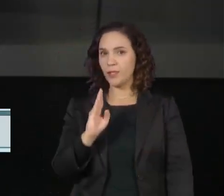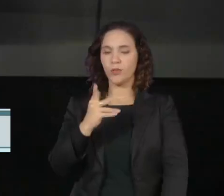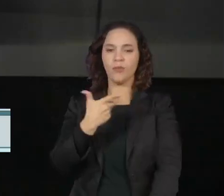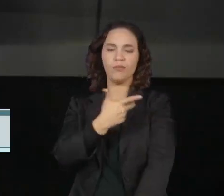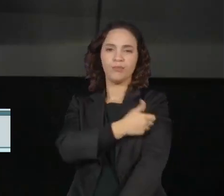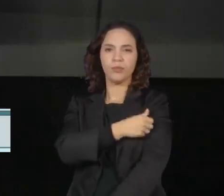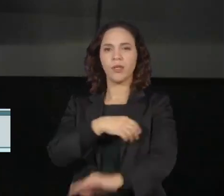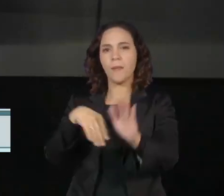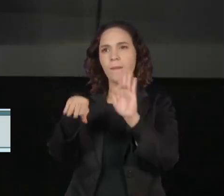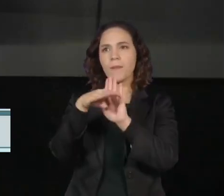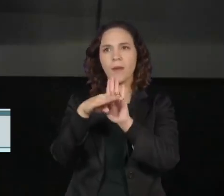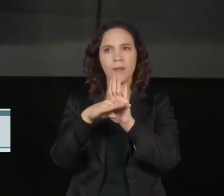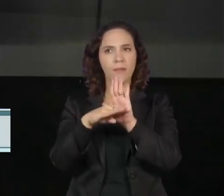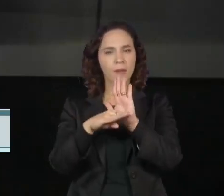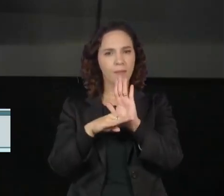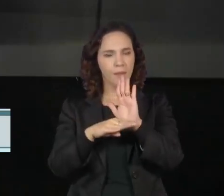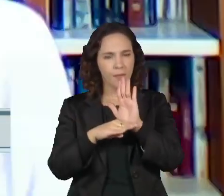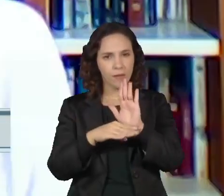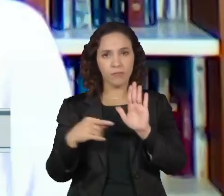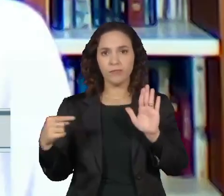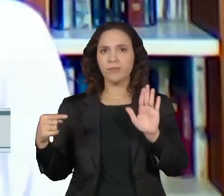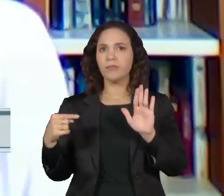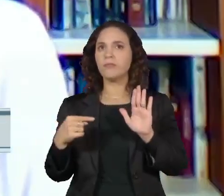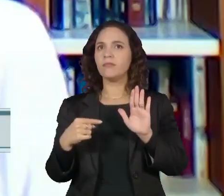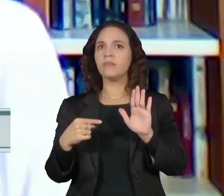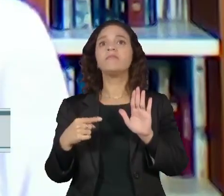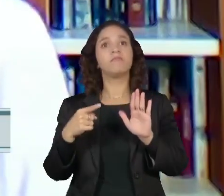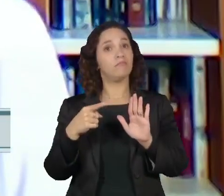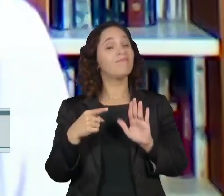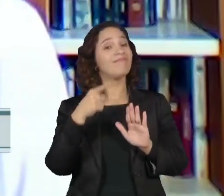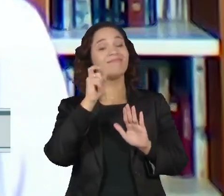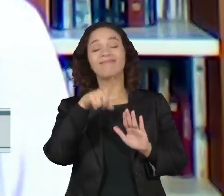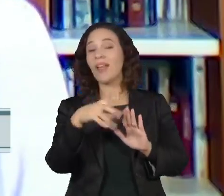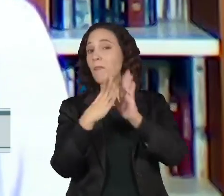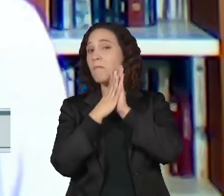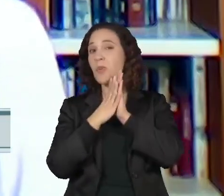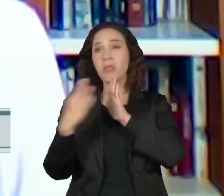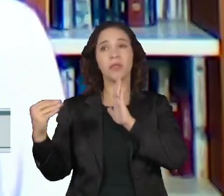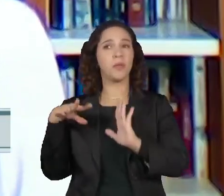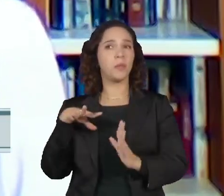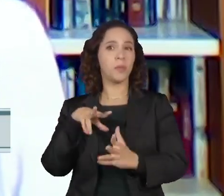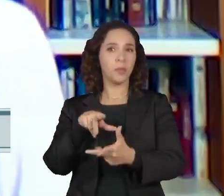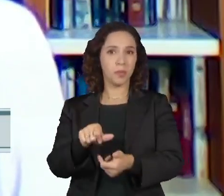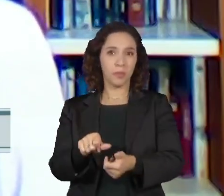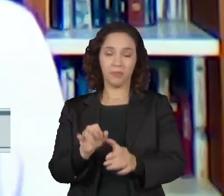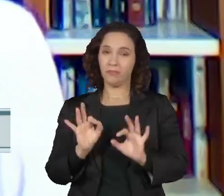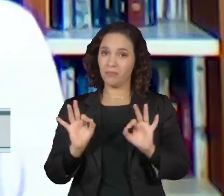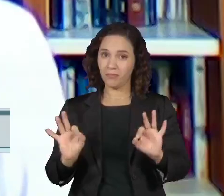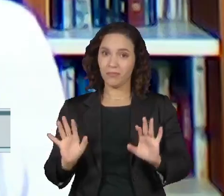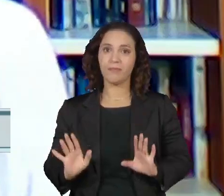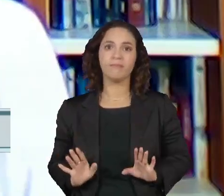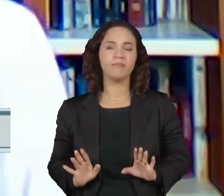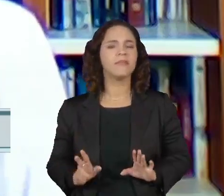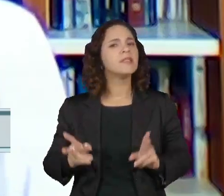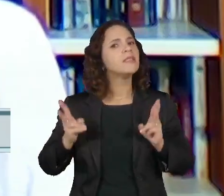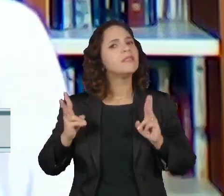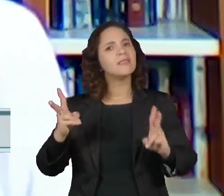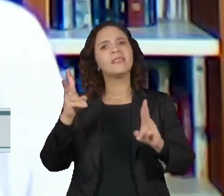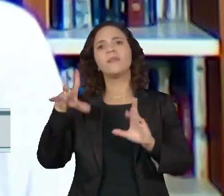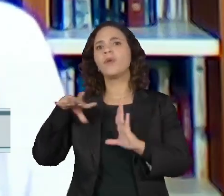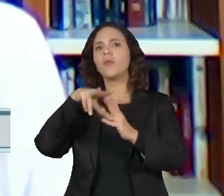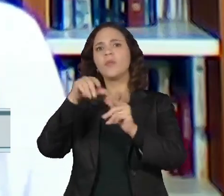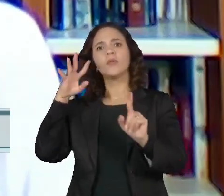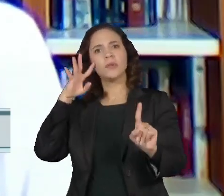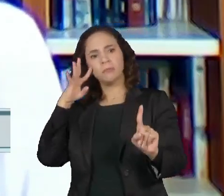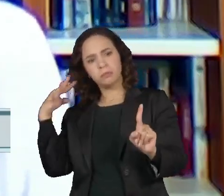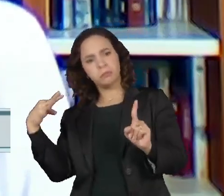Plano Nacional de Imunização, ele é o que você falou, ele é um exemplo para o mundo todo. Sempre foi considerado um exemplo